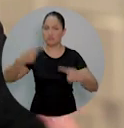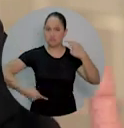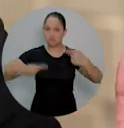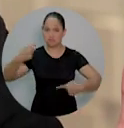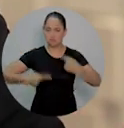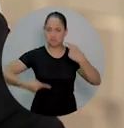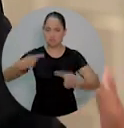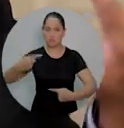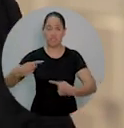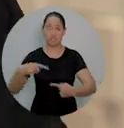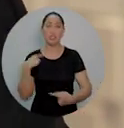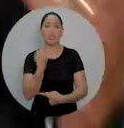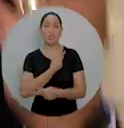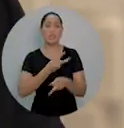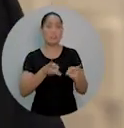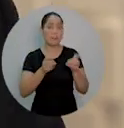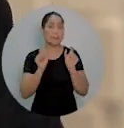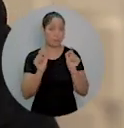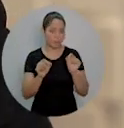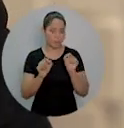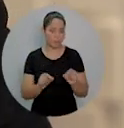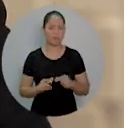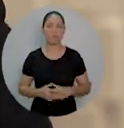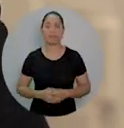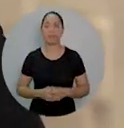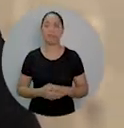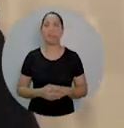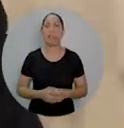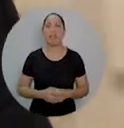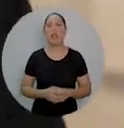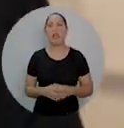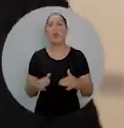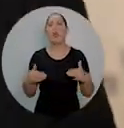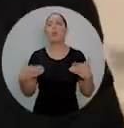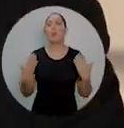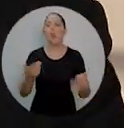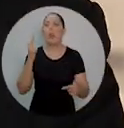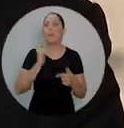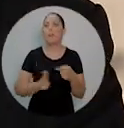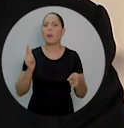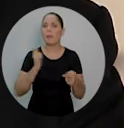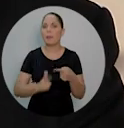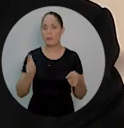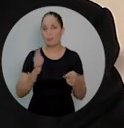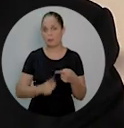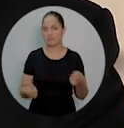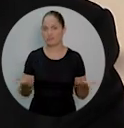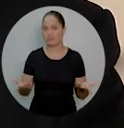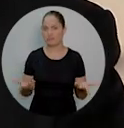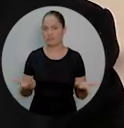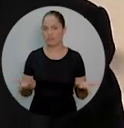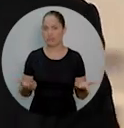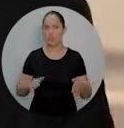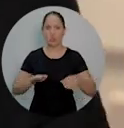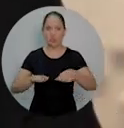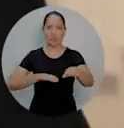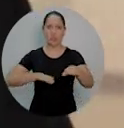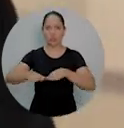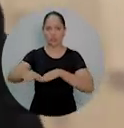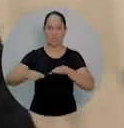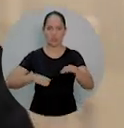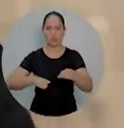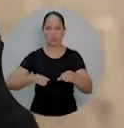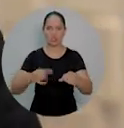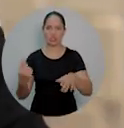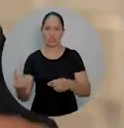discussões, nós enxergamos o seguinte: qual tinha sido o grande problema no transporte